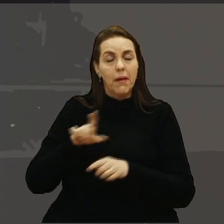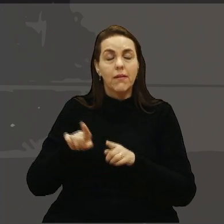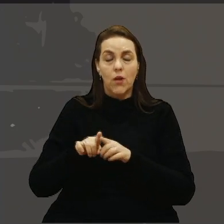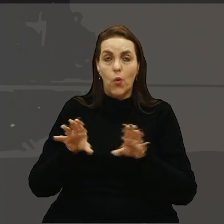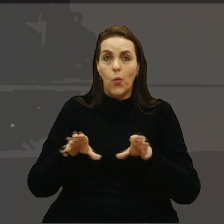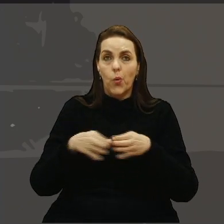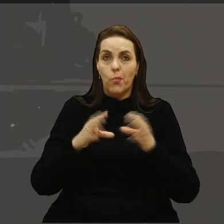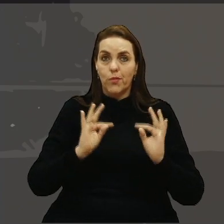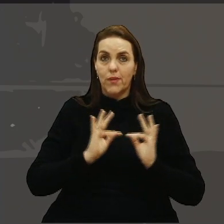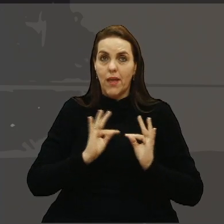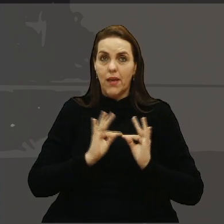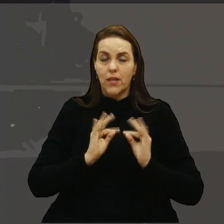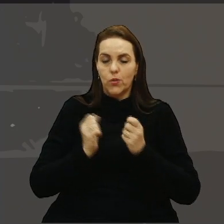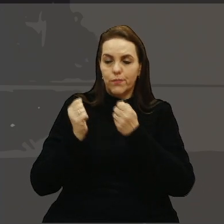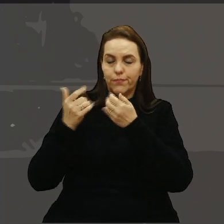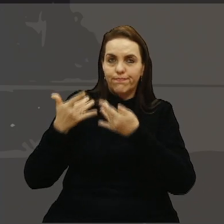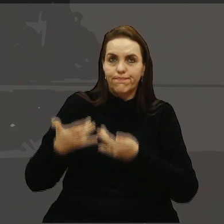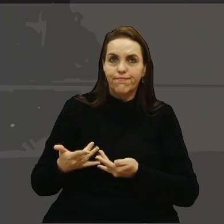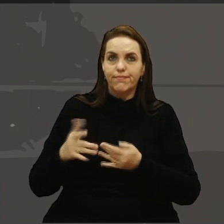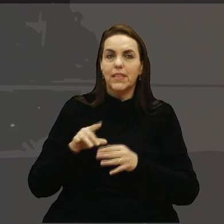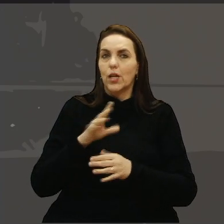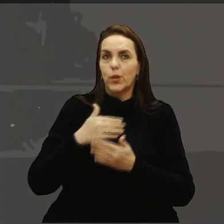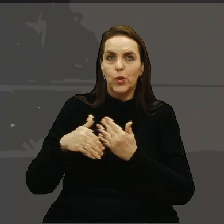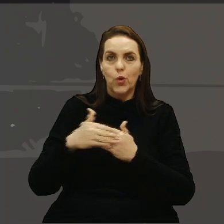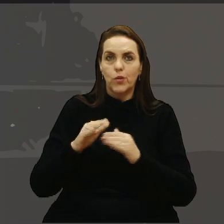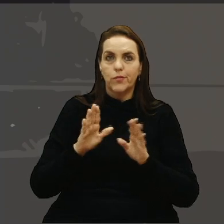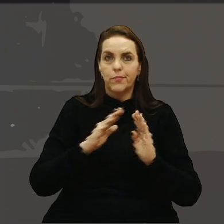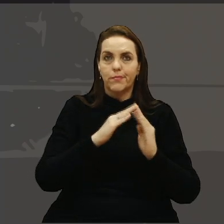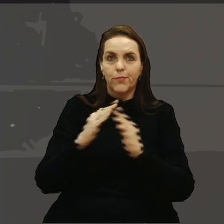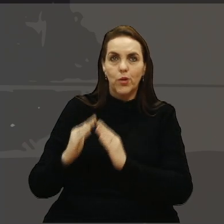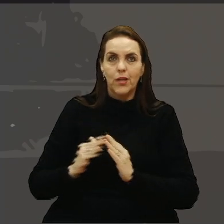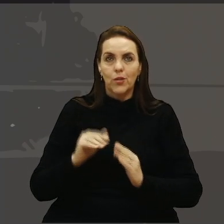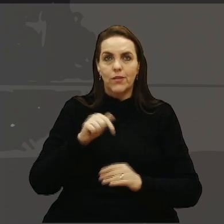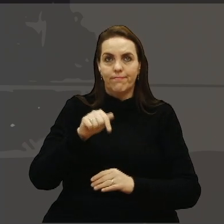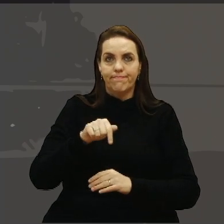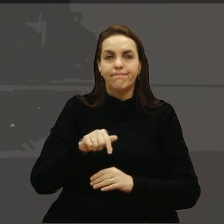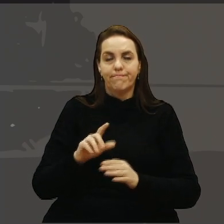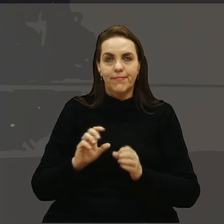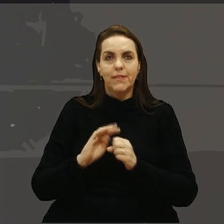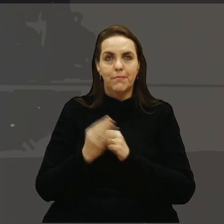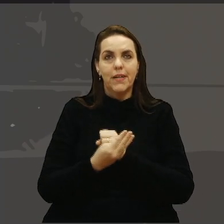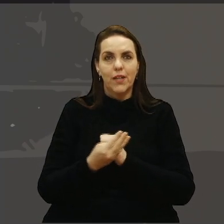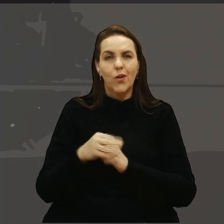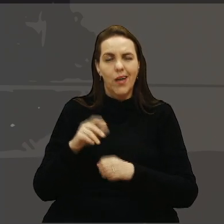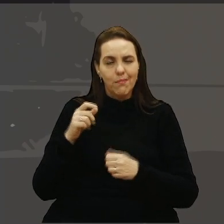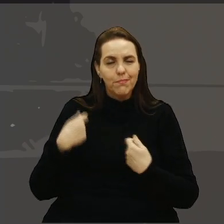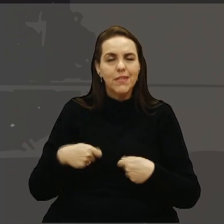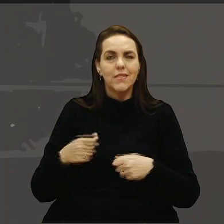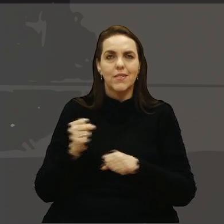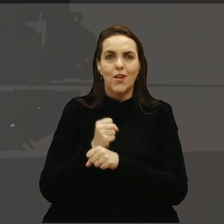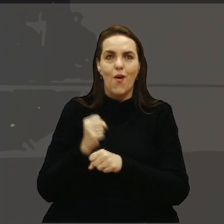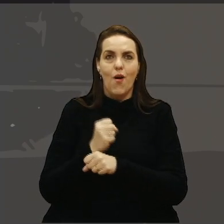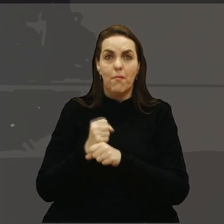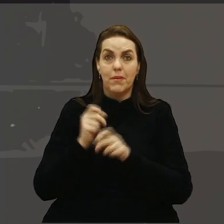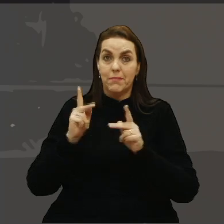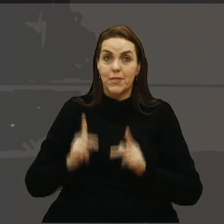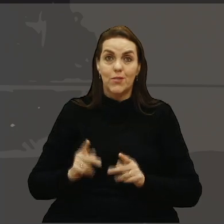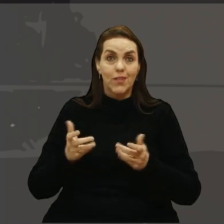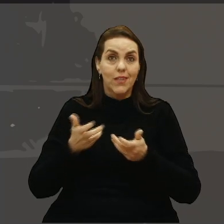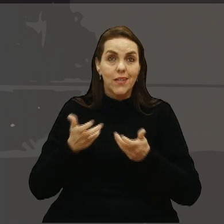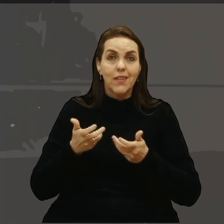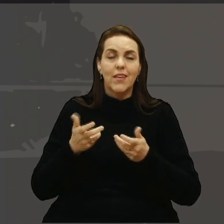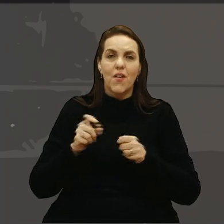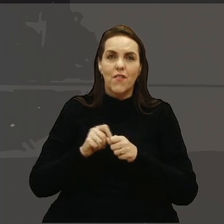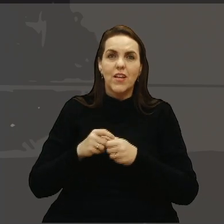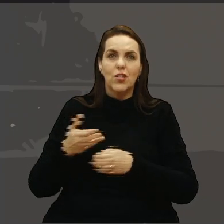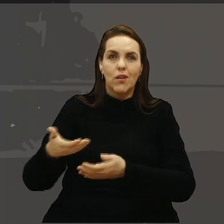aos moradores que, de fato, é necessário essas obras, né, por mais que muitos moradores gostariam que fosse feita uma